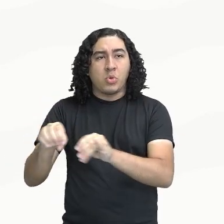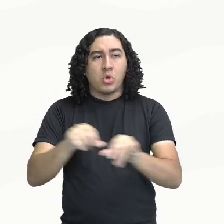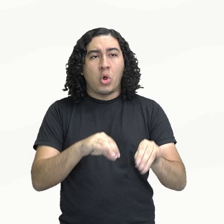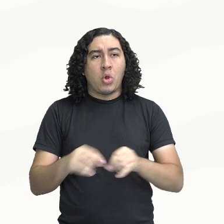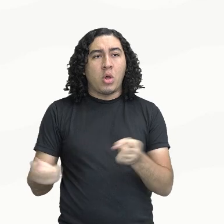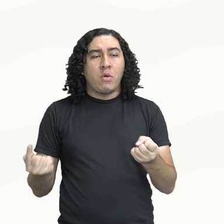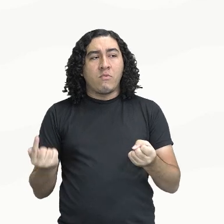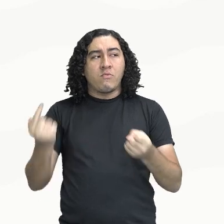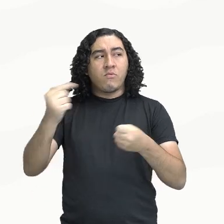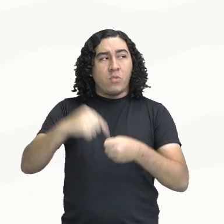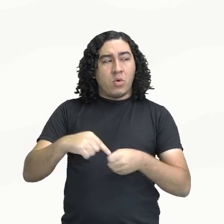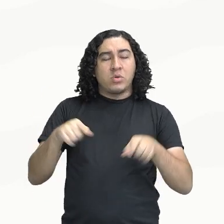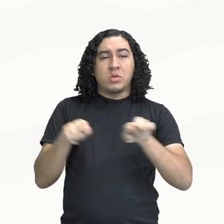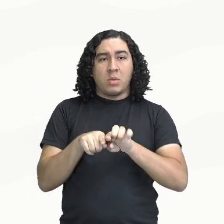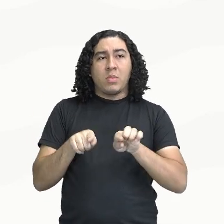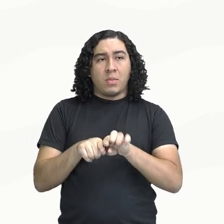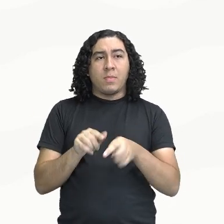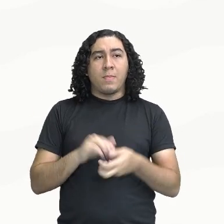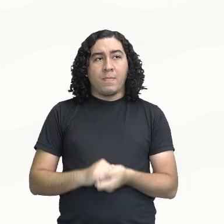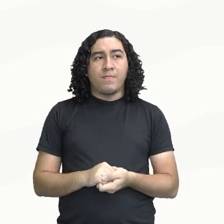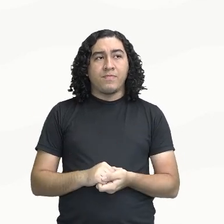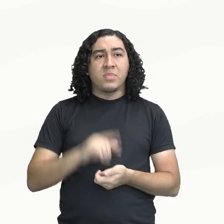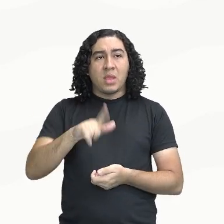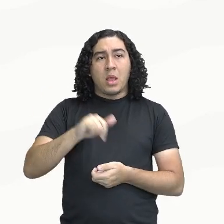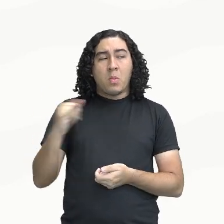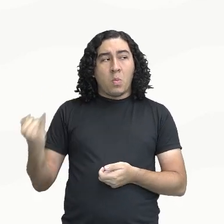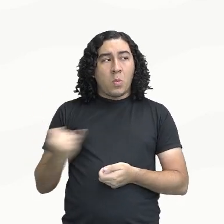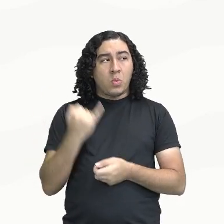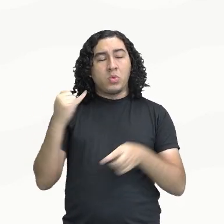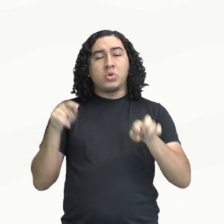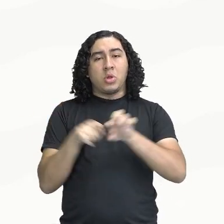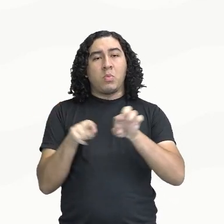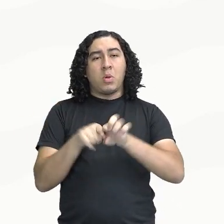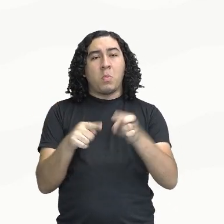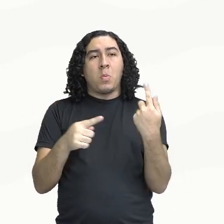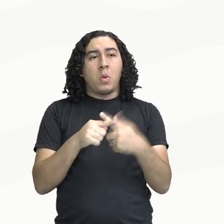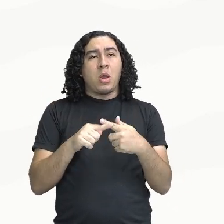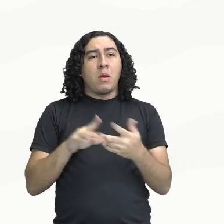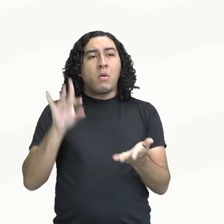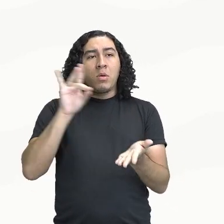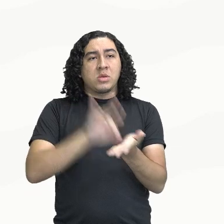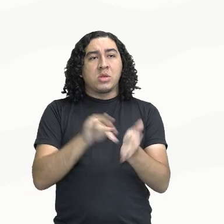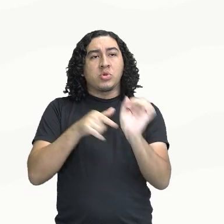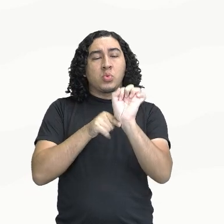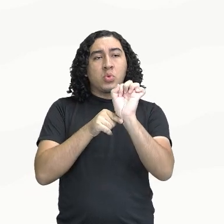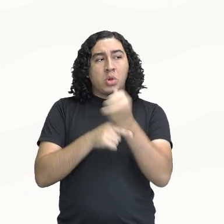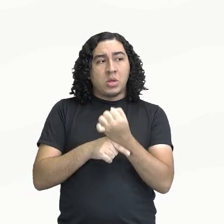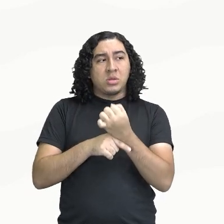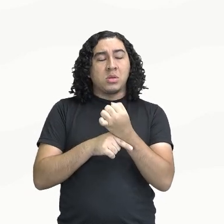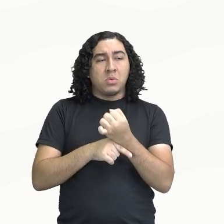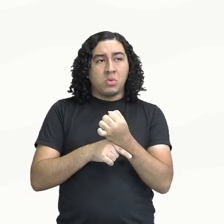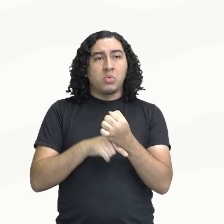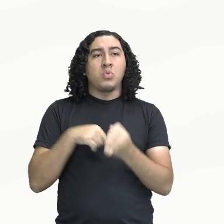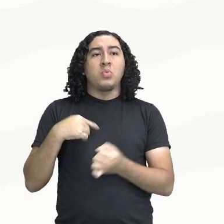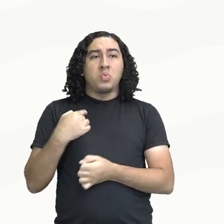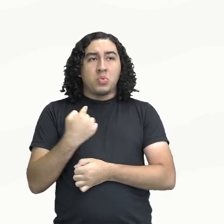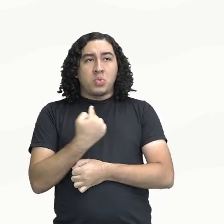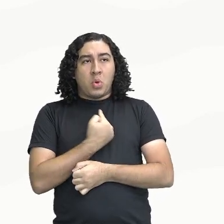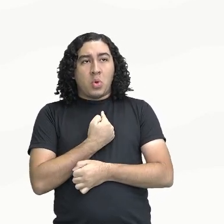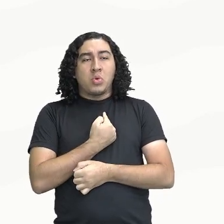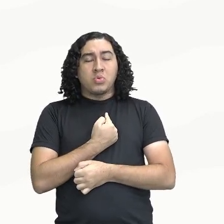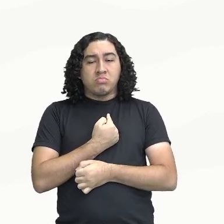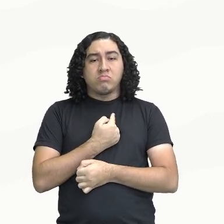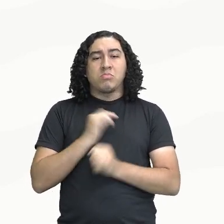devolvendo, né? Então ele é extremamente importante, pois garante a circulação desse nitrogênio no nosso planeta, né? E